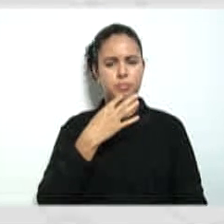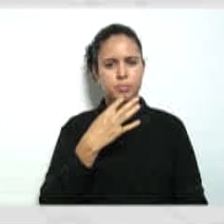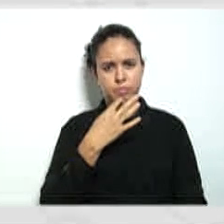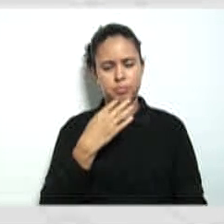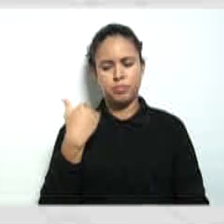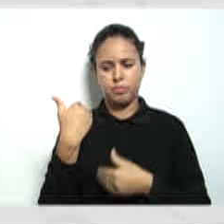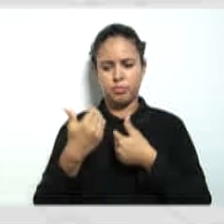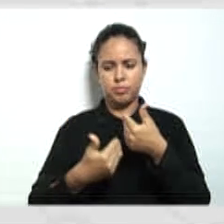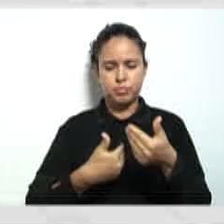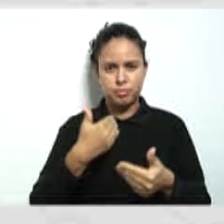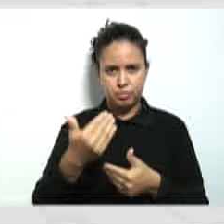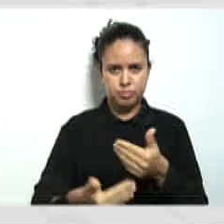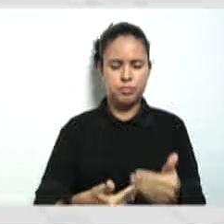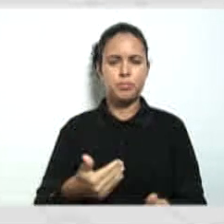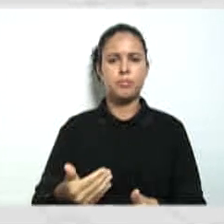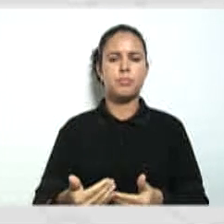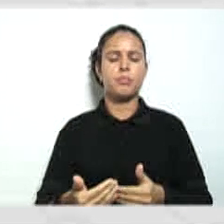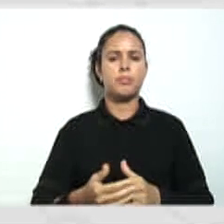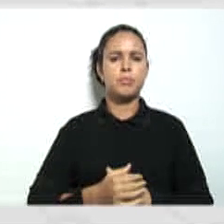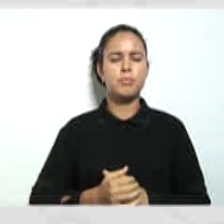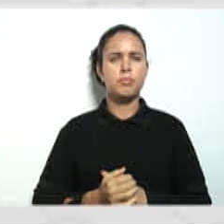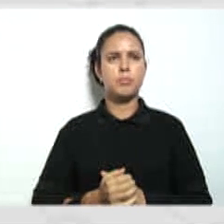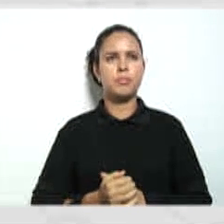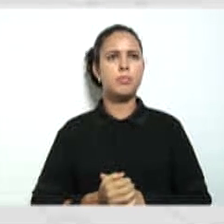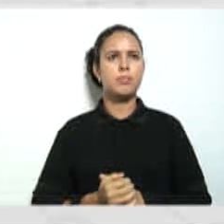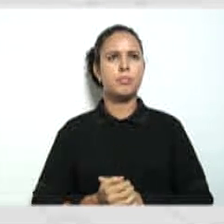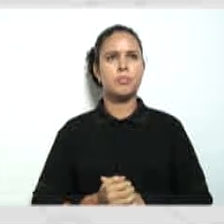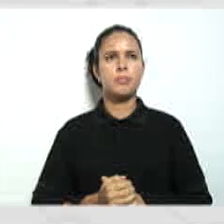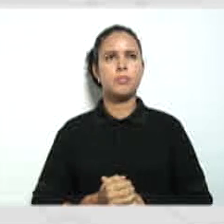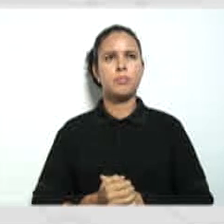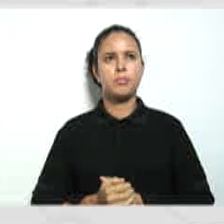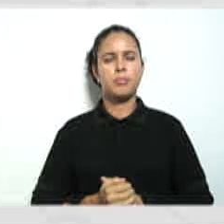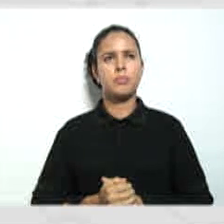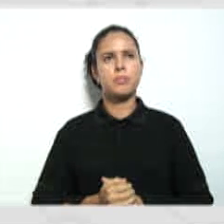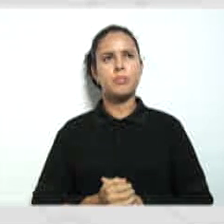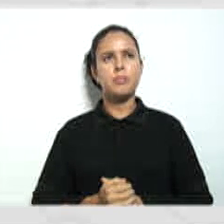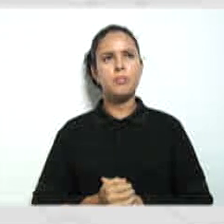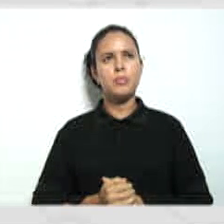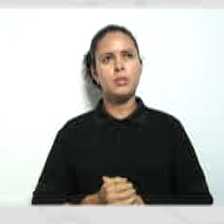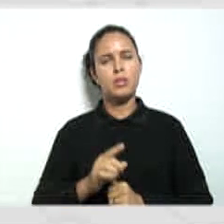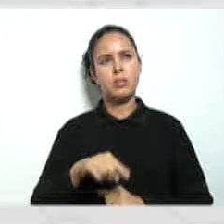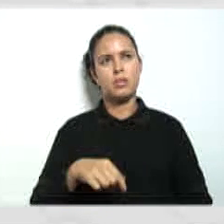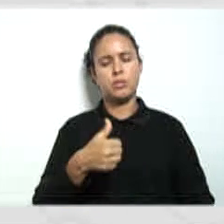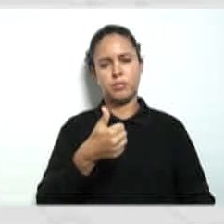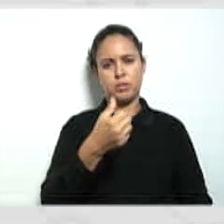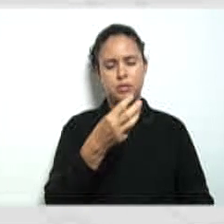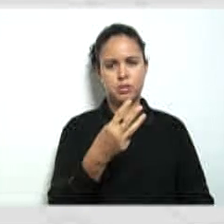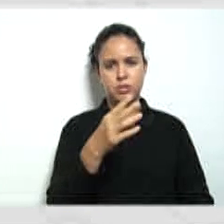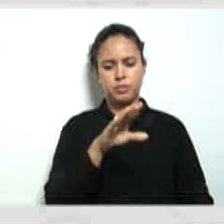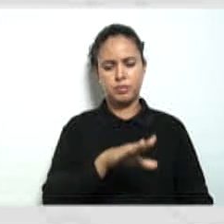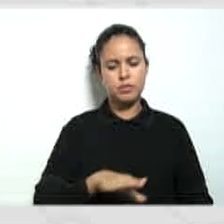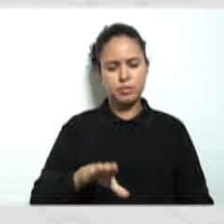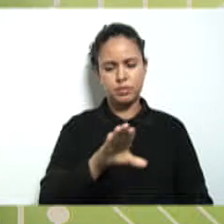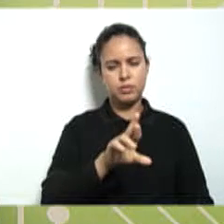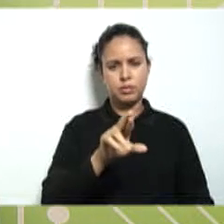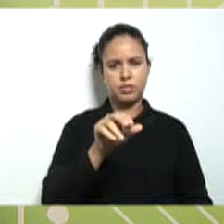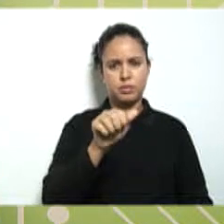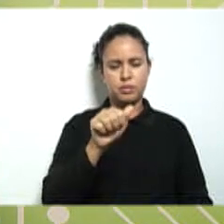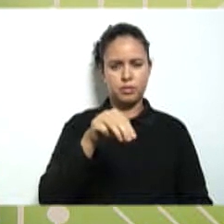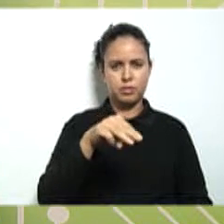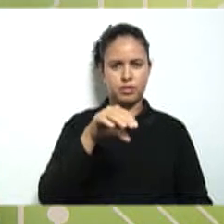desenvolvendo, as cooperativas de turismo se desenvolvem junto. Gente, esses foram os 13 ramos de cooperativismo que a gente tem a ver